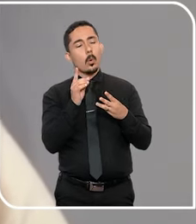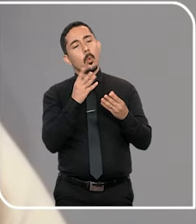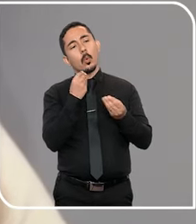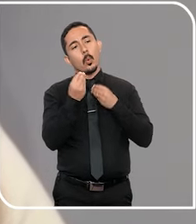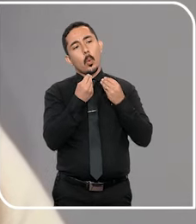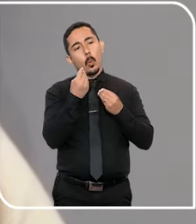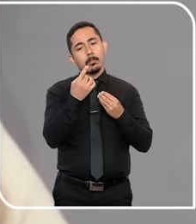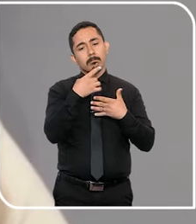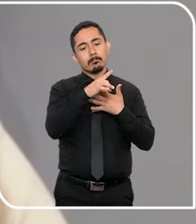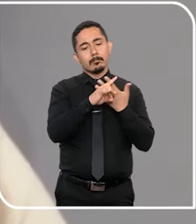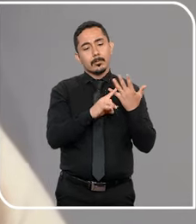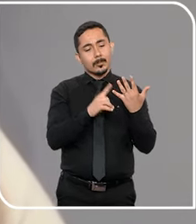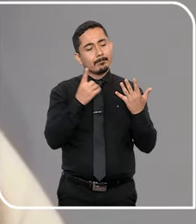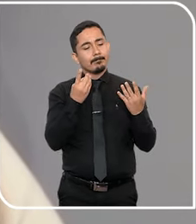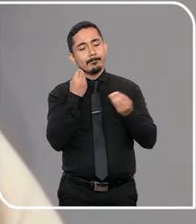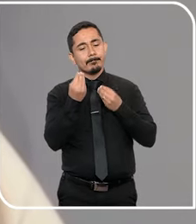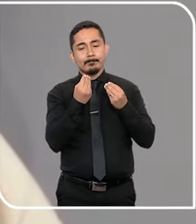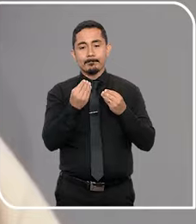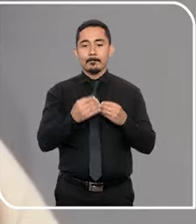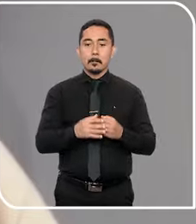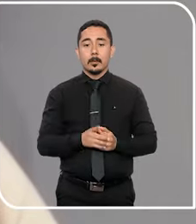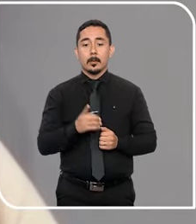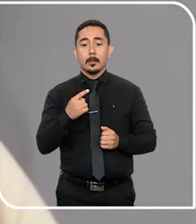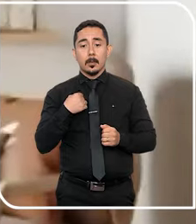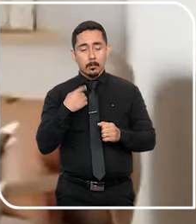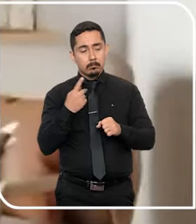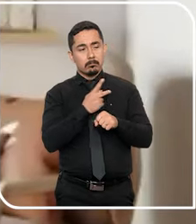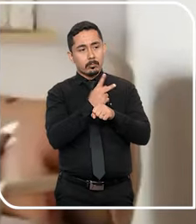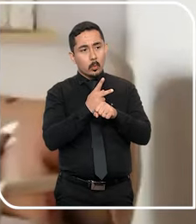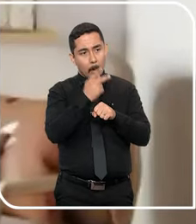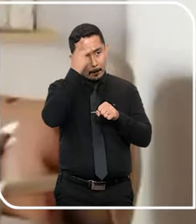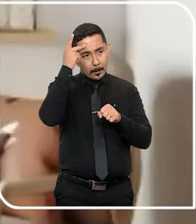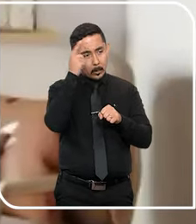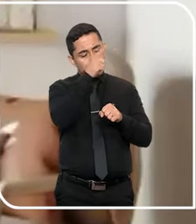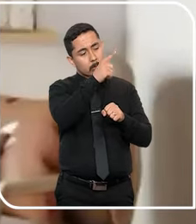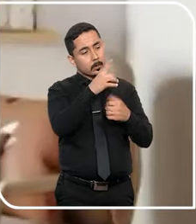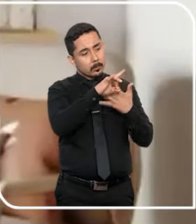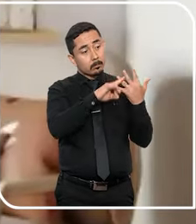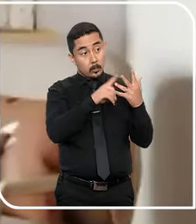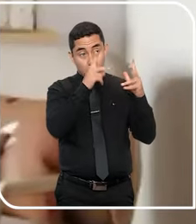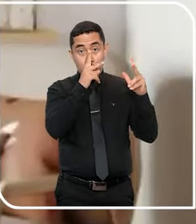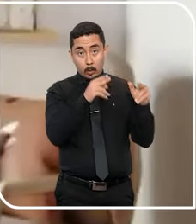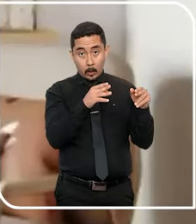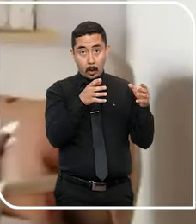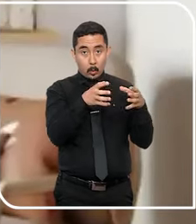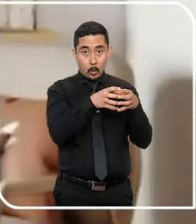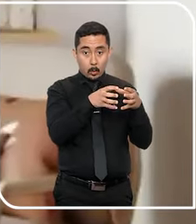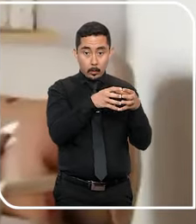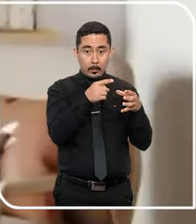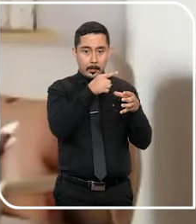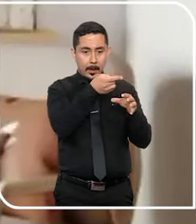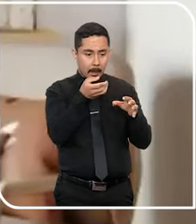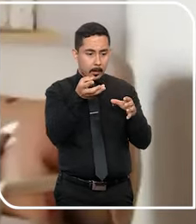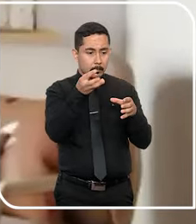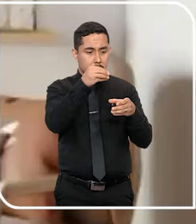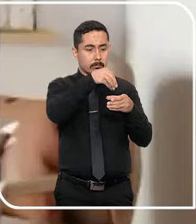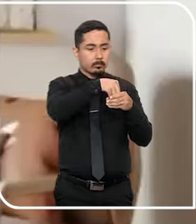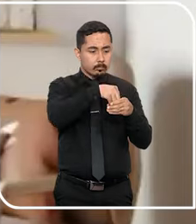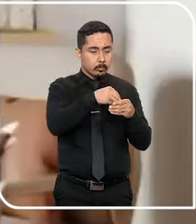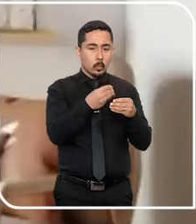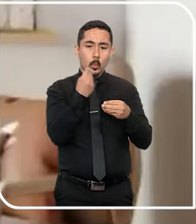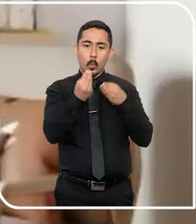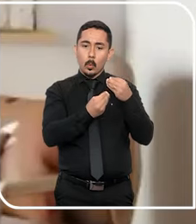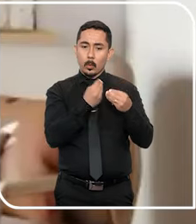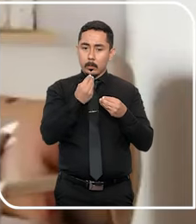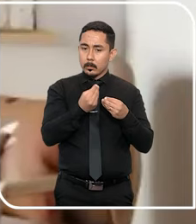como lidar com esse tipo de deficiência buscaria pessoas com mesma com a mesma deficiência grupos para essa